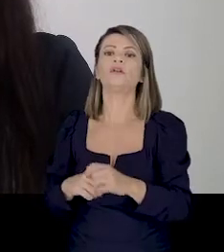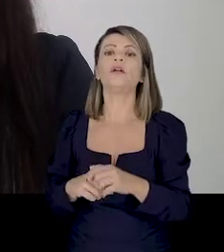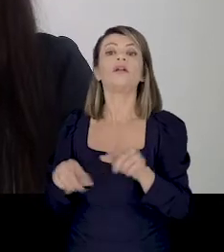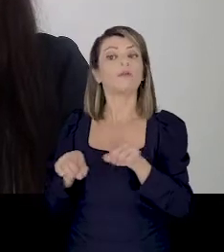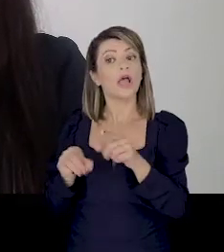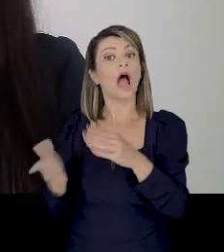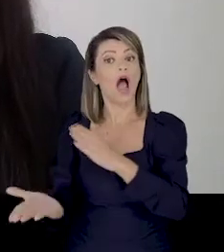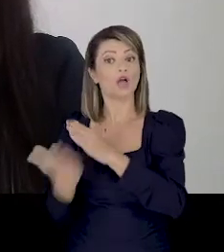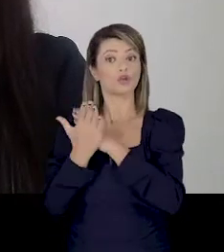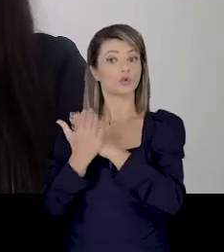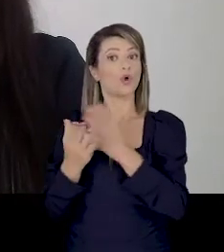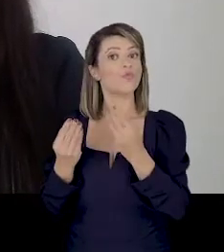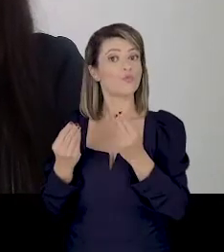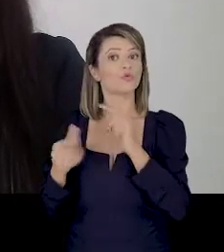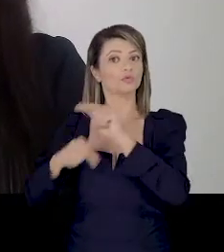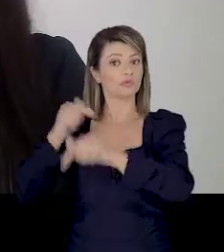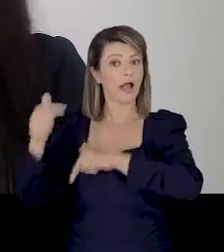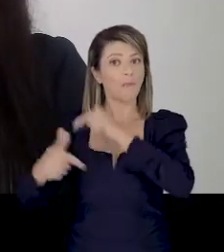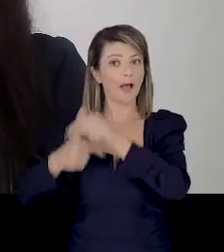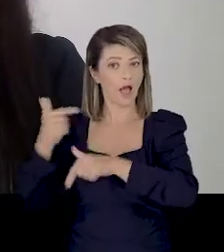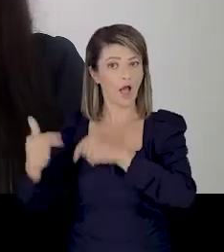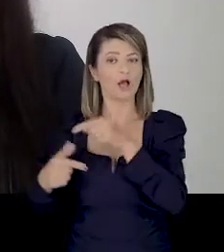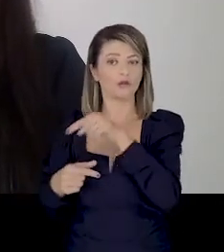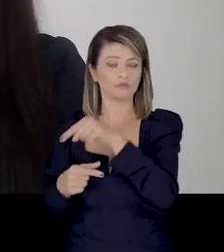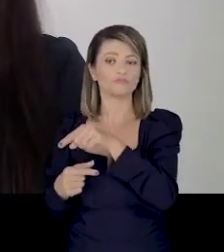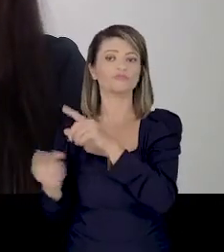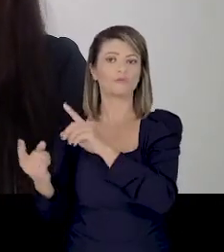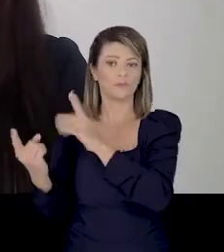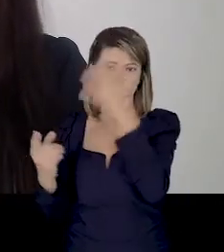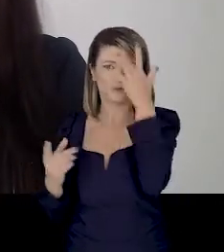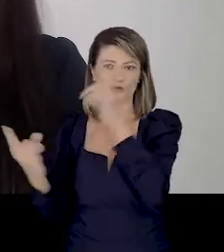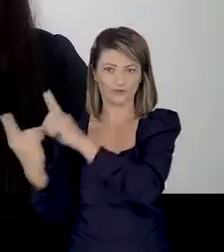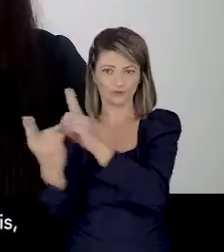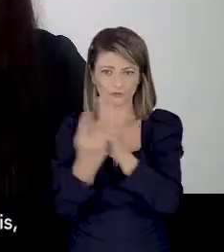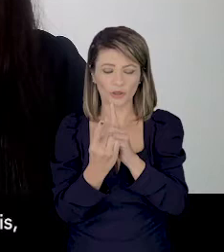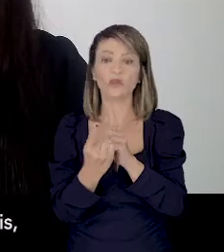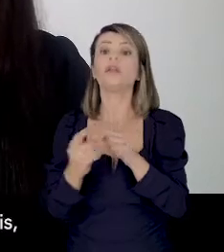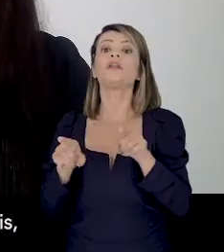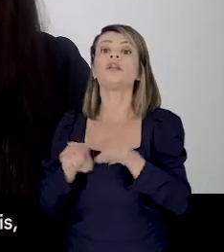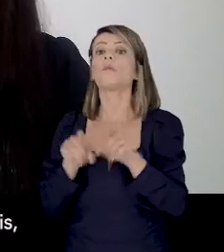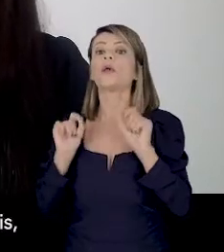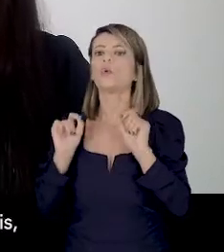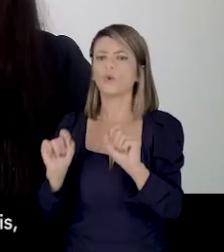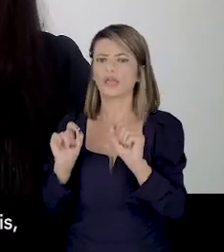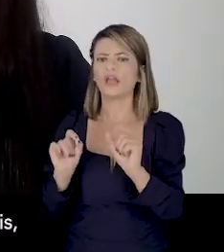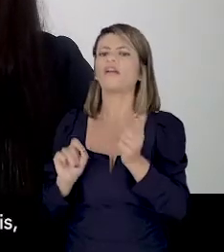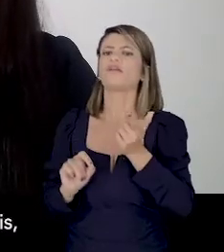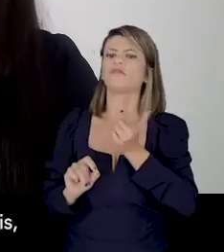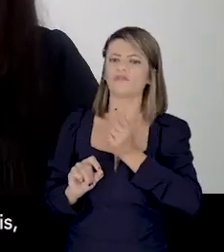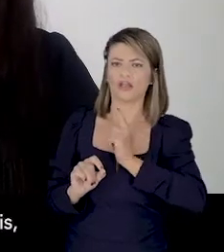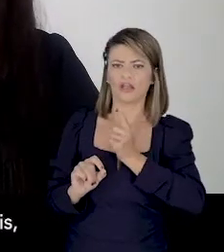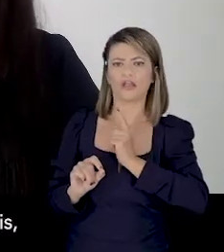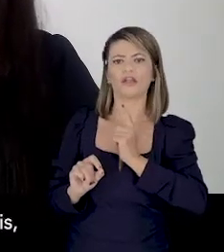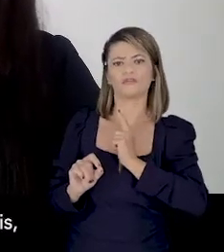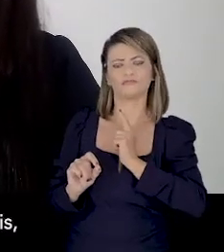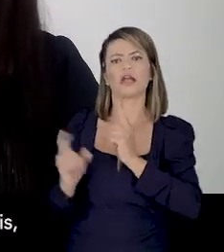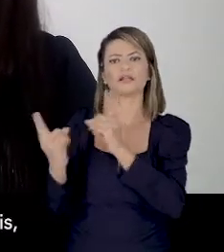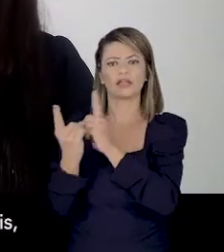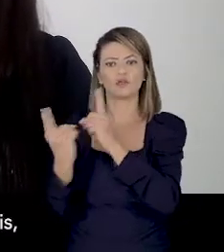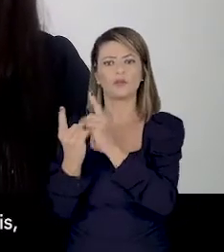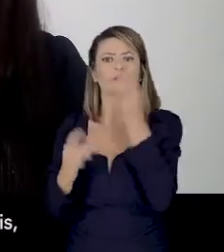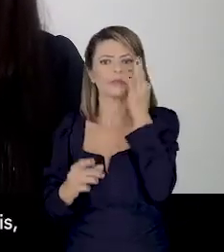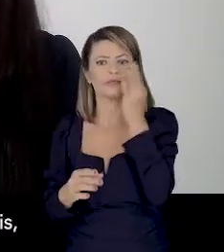favoreceu muito a efetividade nos encaminhamentos dos atendidos. E apesar da suspensão